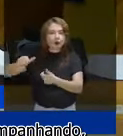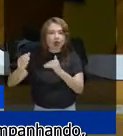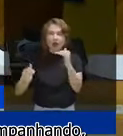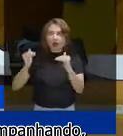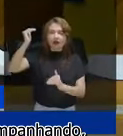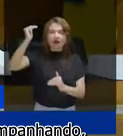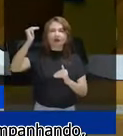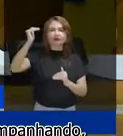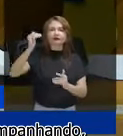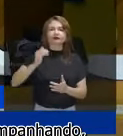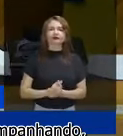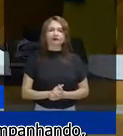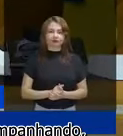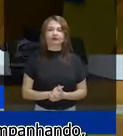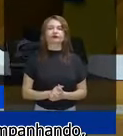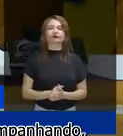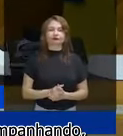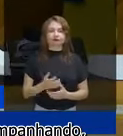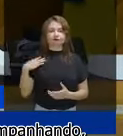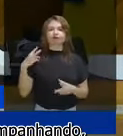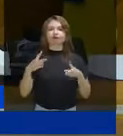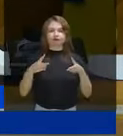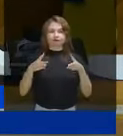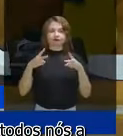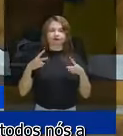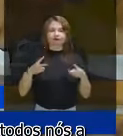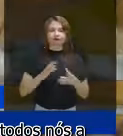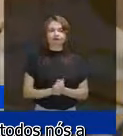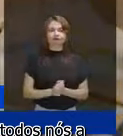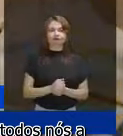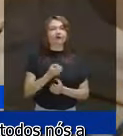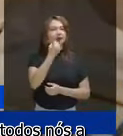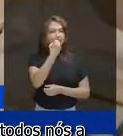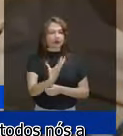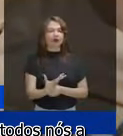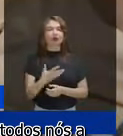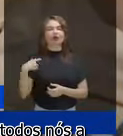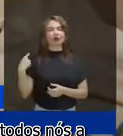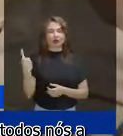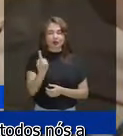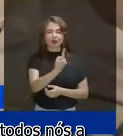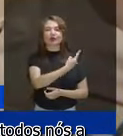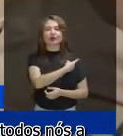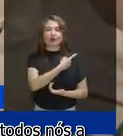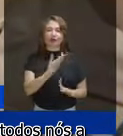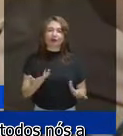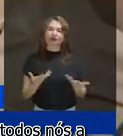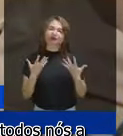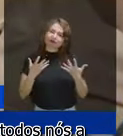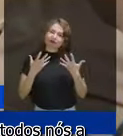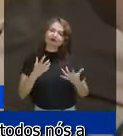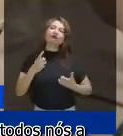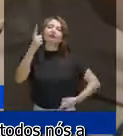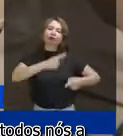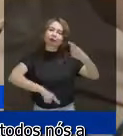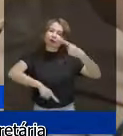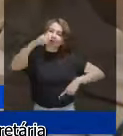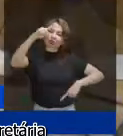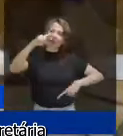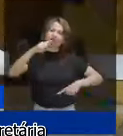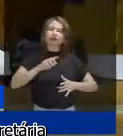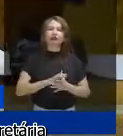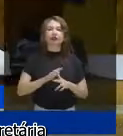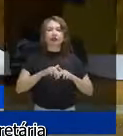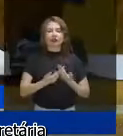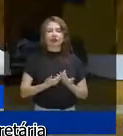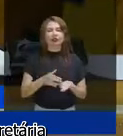estávamos aqui acompanhando, sabemos do empenho, do potencial e realmente resta a todos nós a desejar esse sucesso. Por isso eu